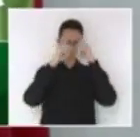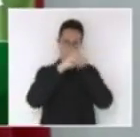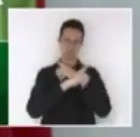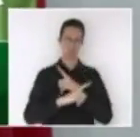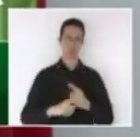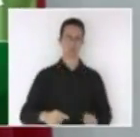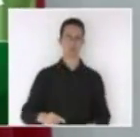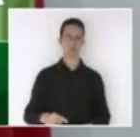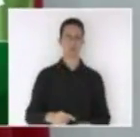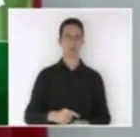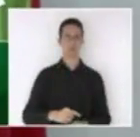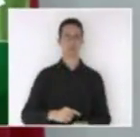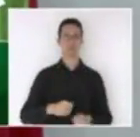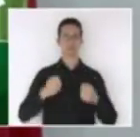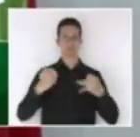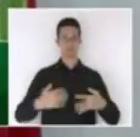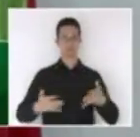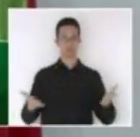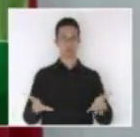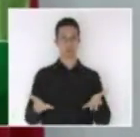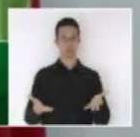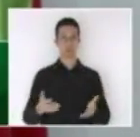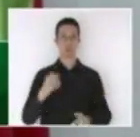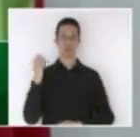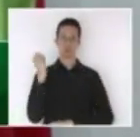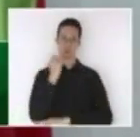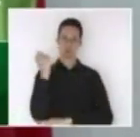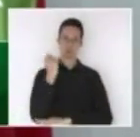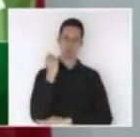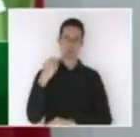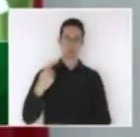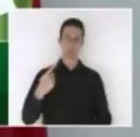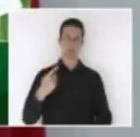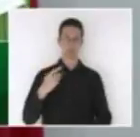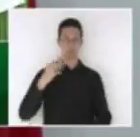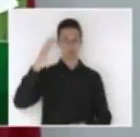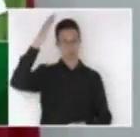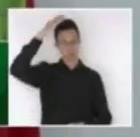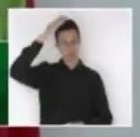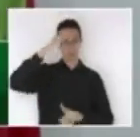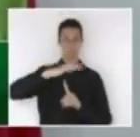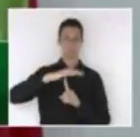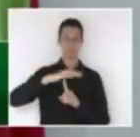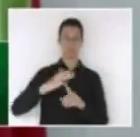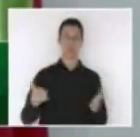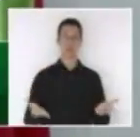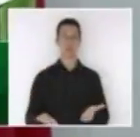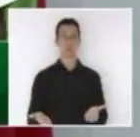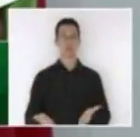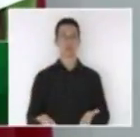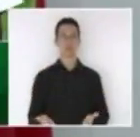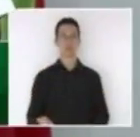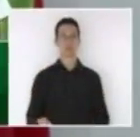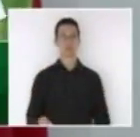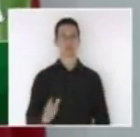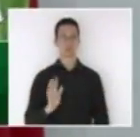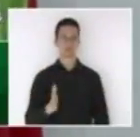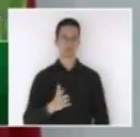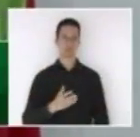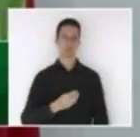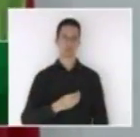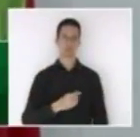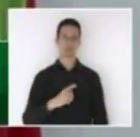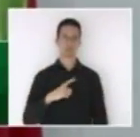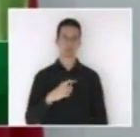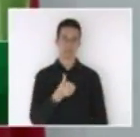hoje o Rio Grande do Sul e Santa Catarina, o Rio Grande do Sul e o Paraná hoje já estão com 6 meses